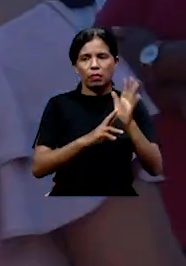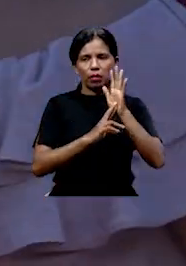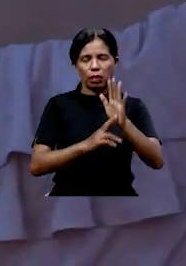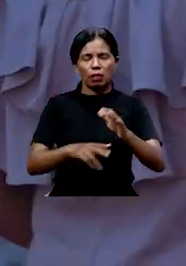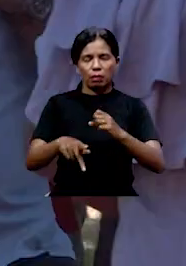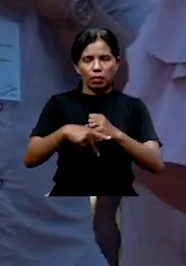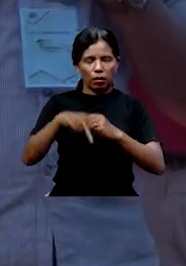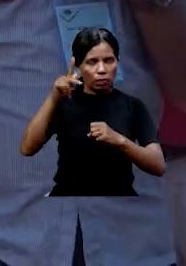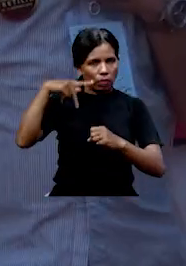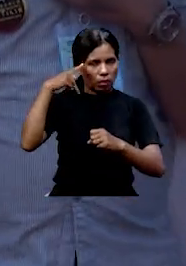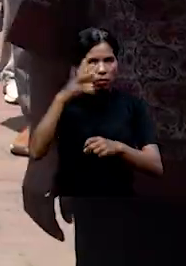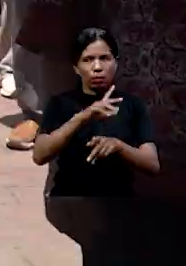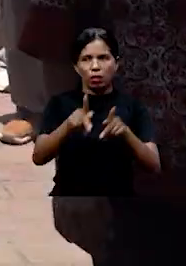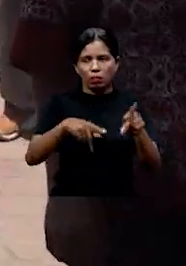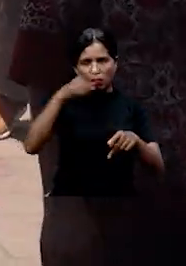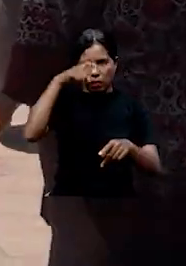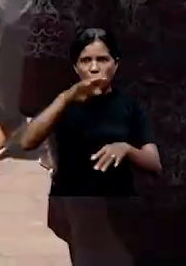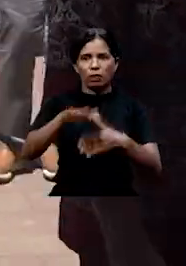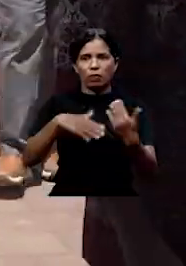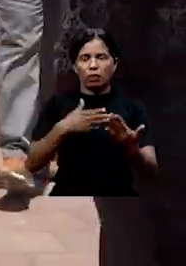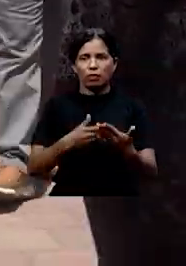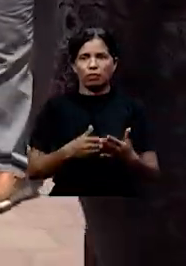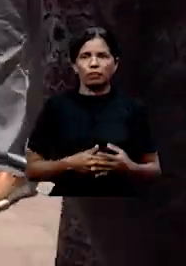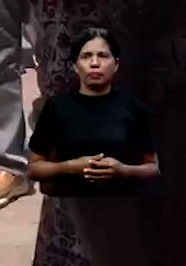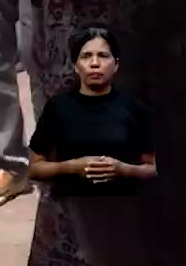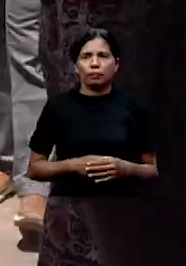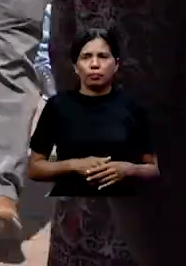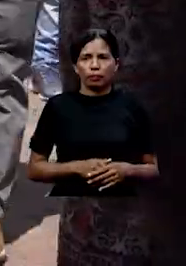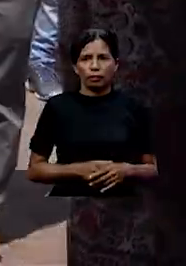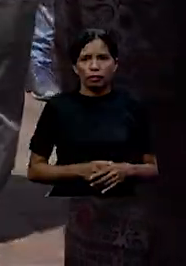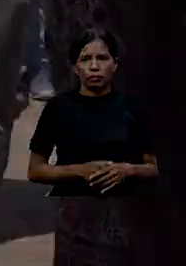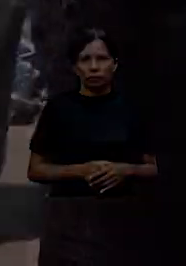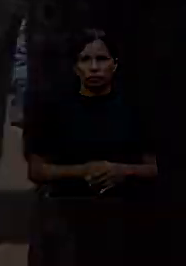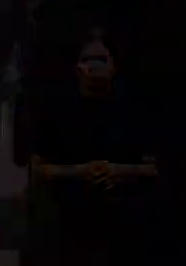político no diplomata siram. Aderetu Simenis, Agustin da Costa, Jemen.